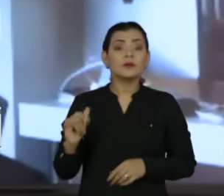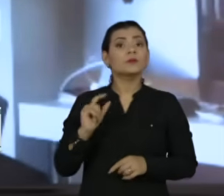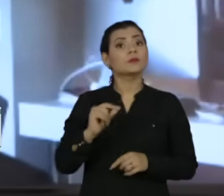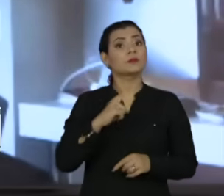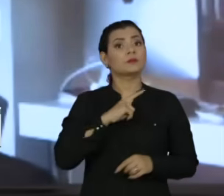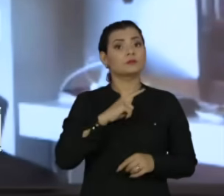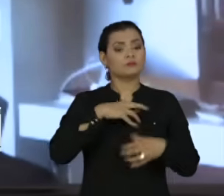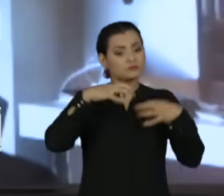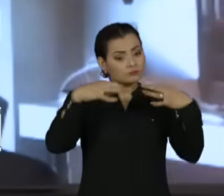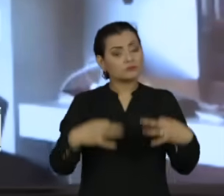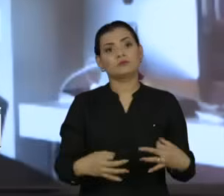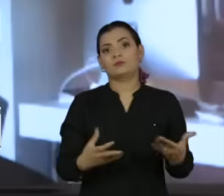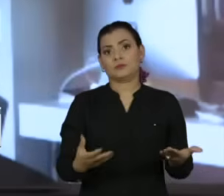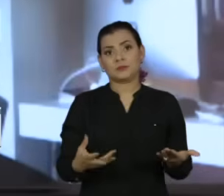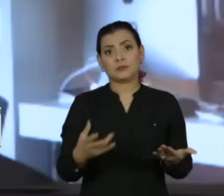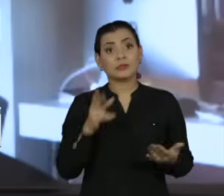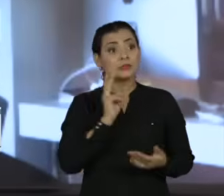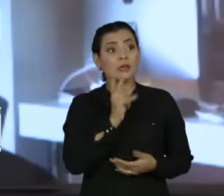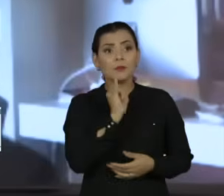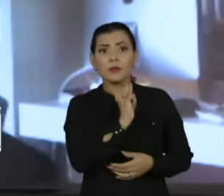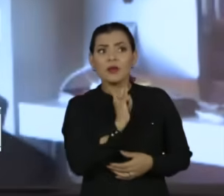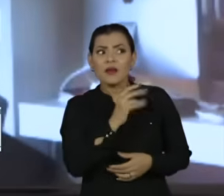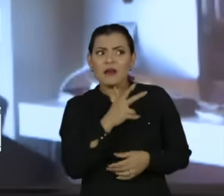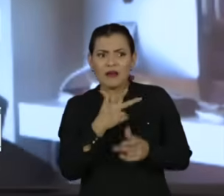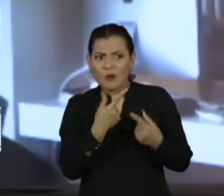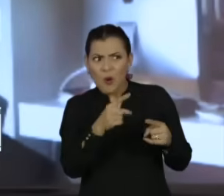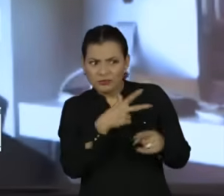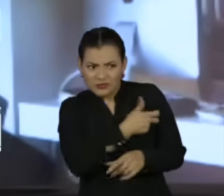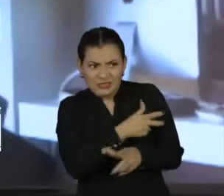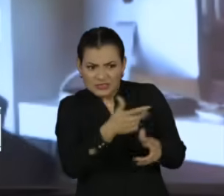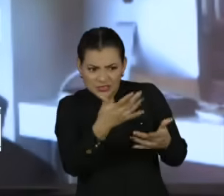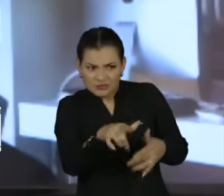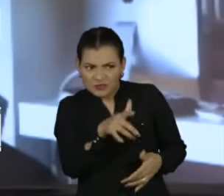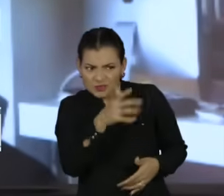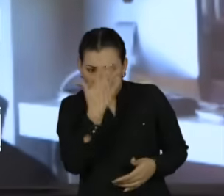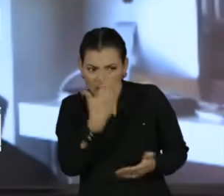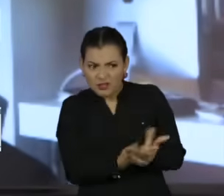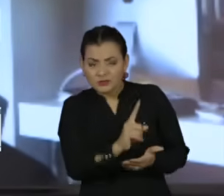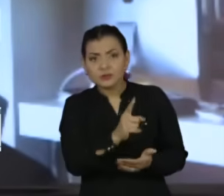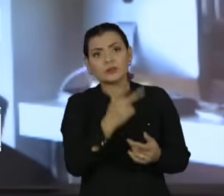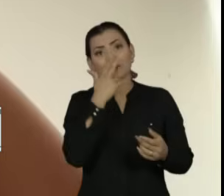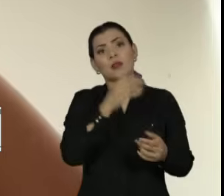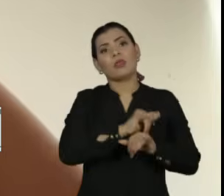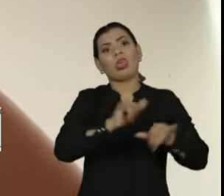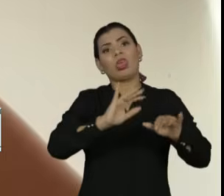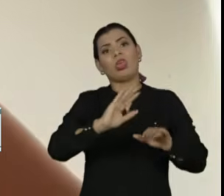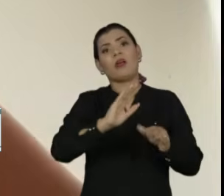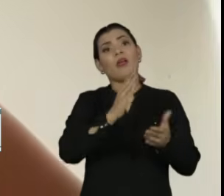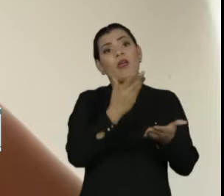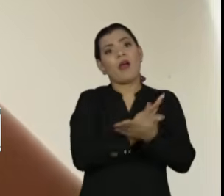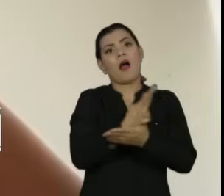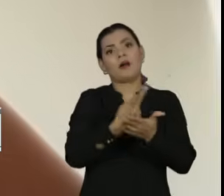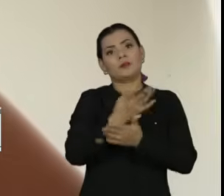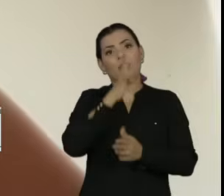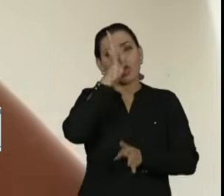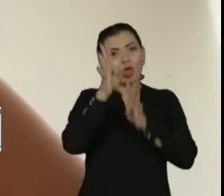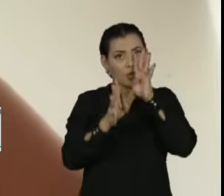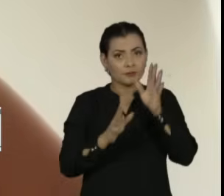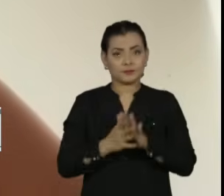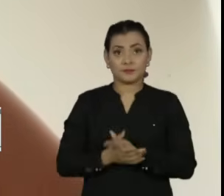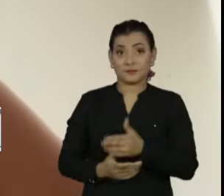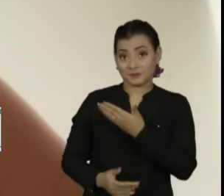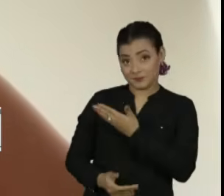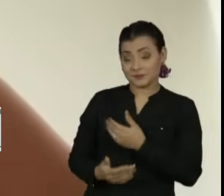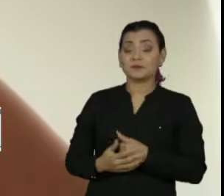evidência. E as pessoas que falam contra a vacina falam para espalhar desinformação. A Emília não tem dúvida